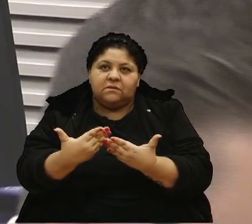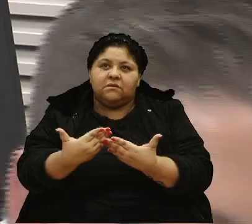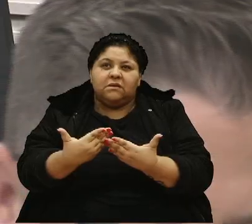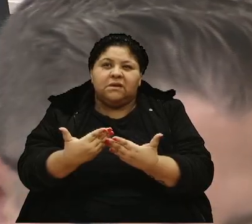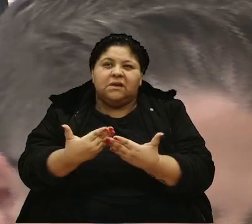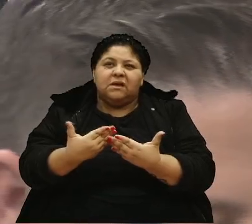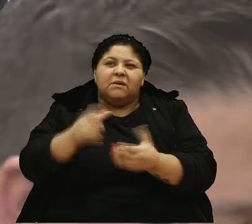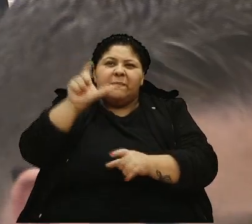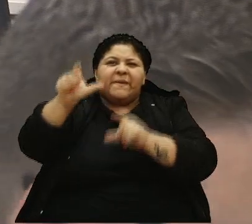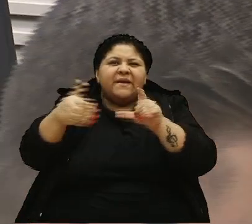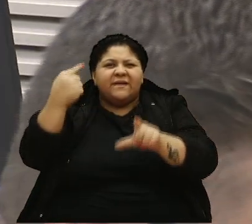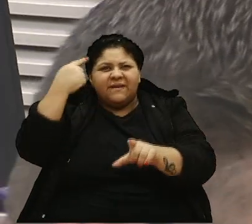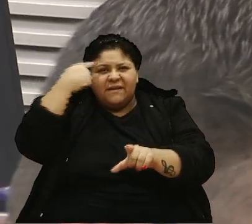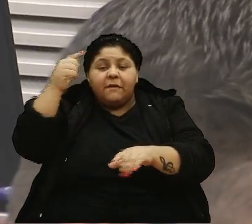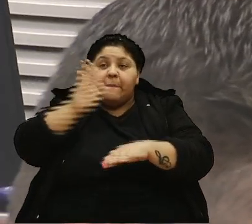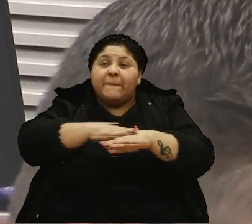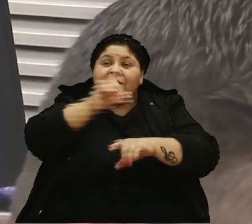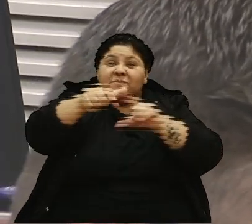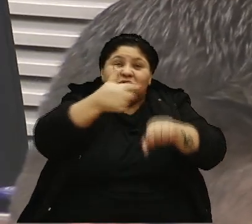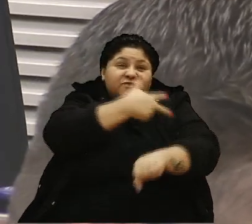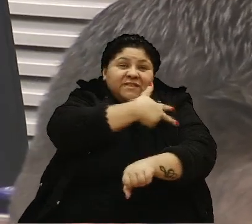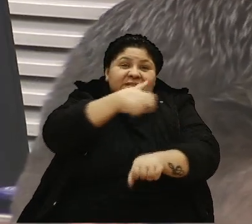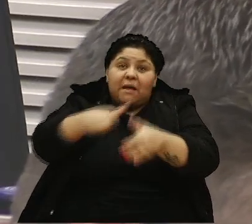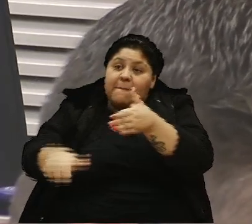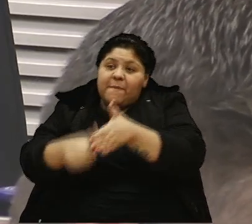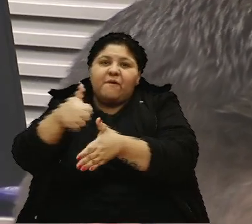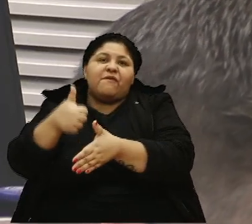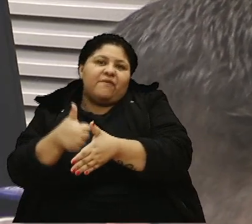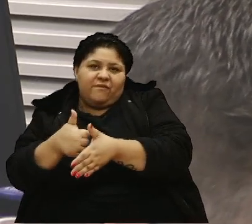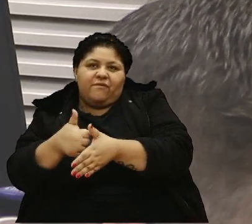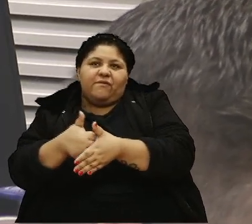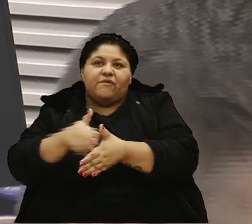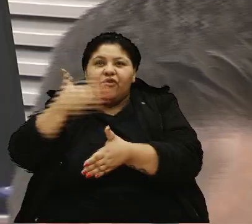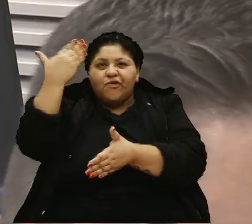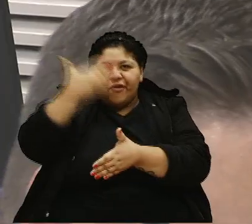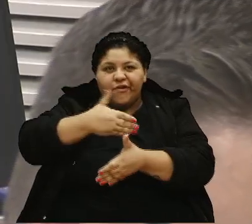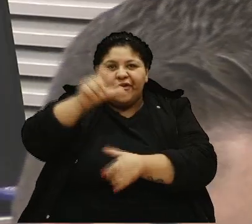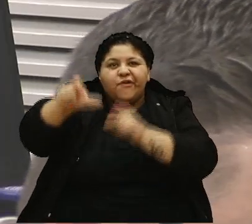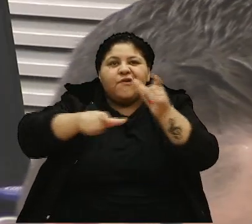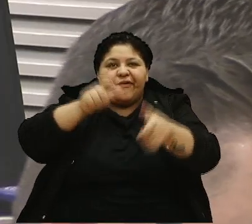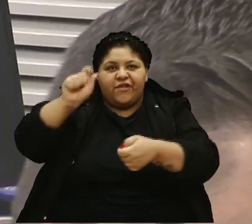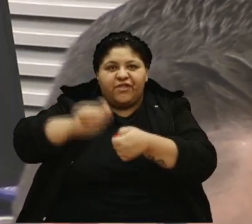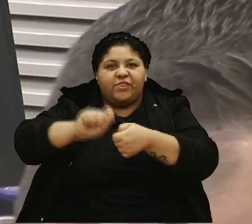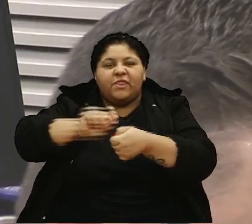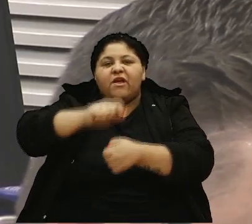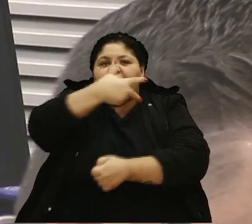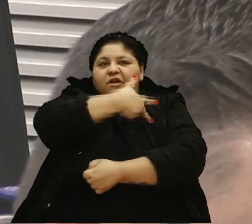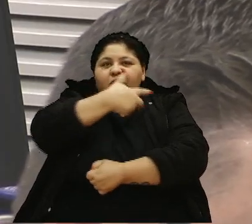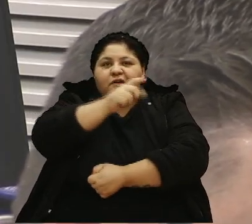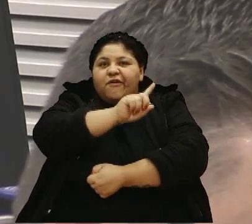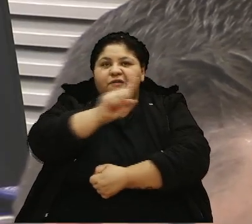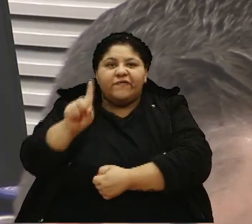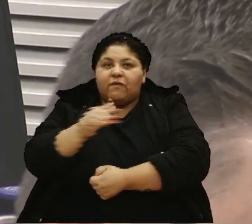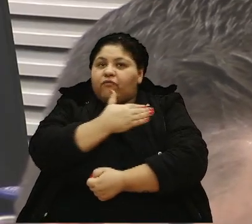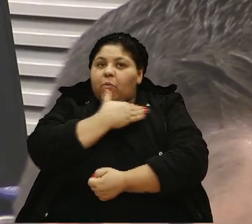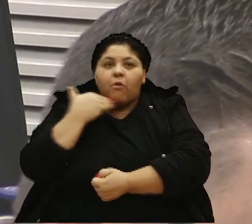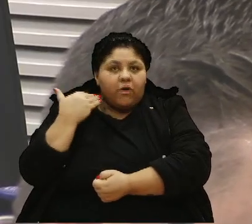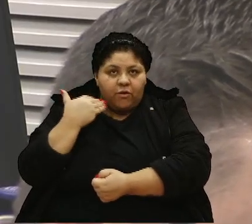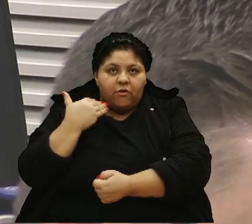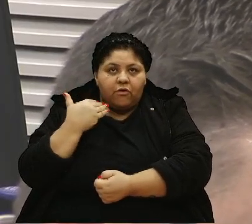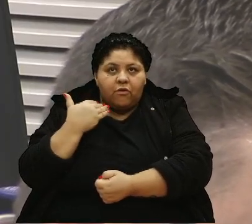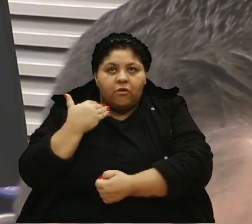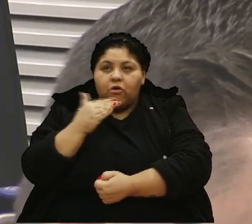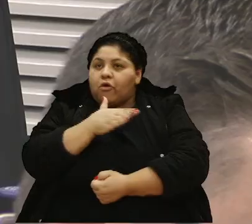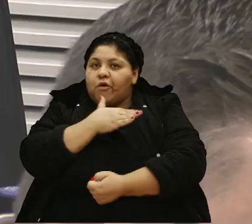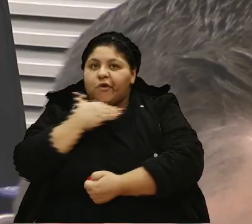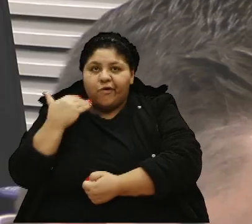reflexão, e quanto mais pessoas se vacinar, melhor. Está comprovado aí que as pessoas que estão fazendo a vacina não estão vindo a óbito, e os óbitos